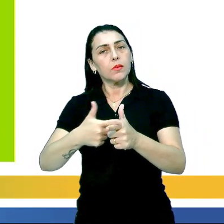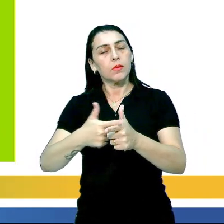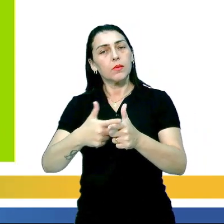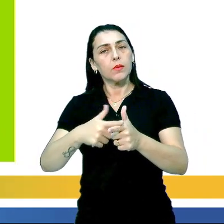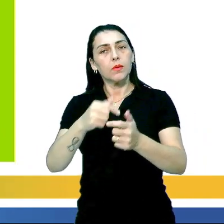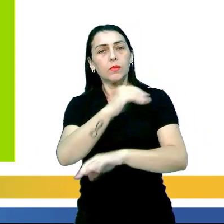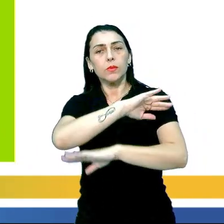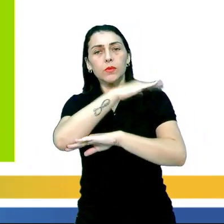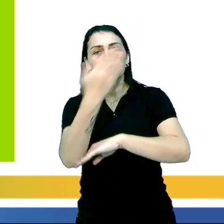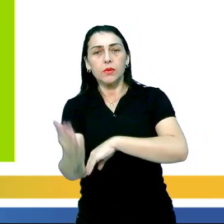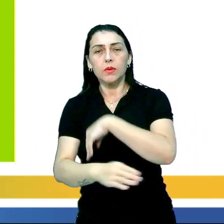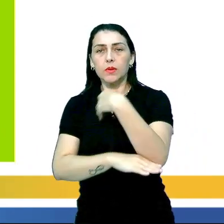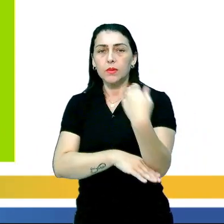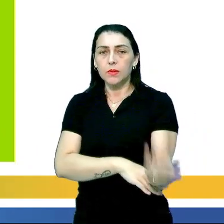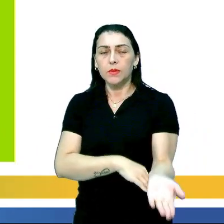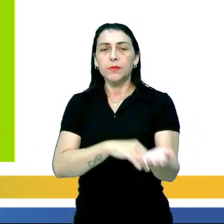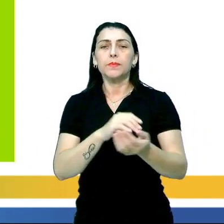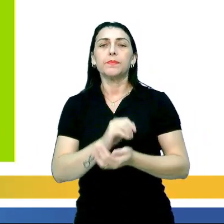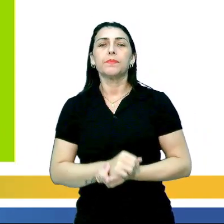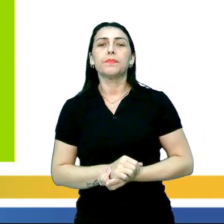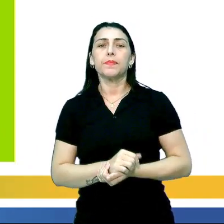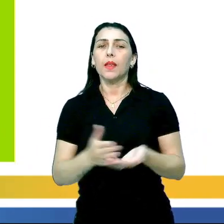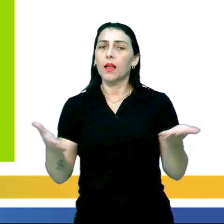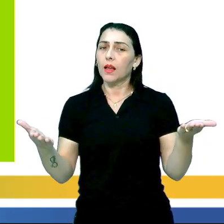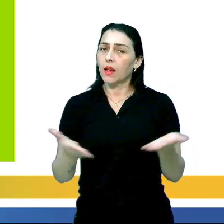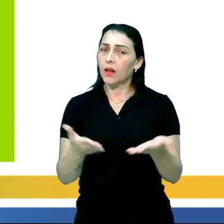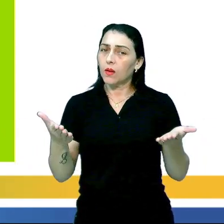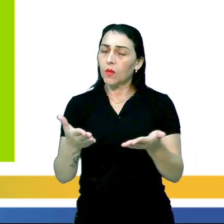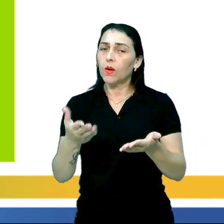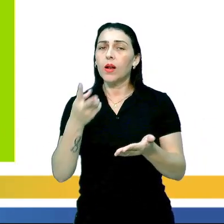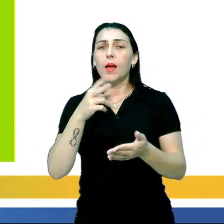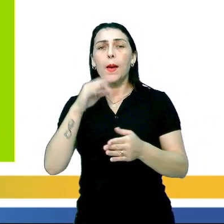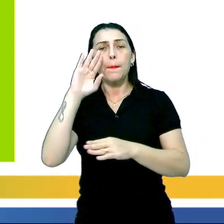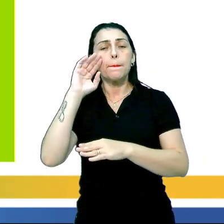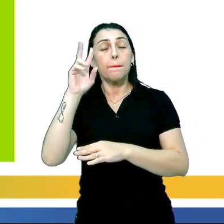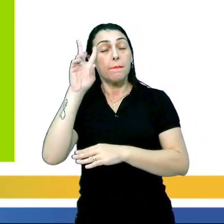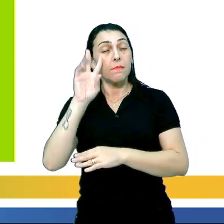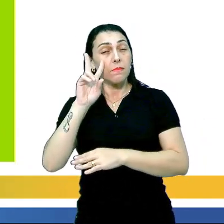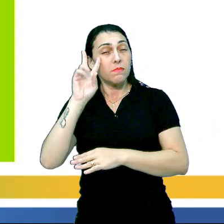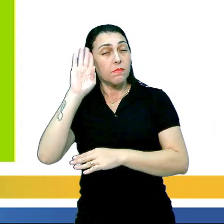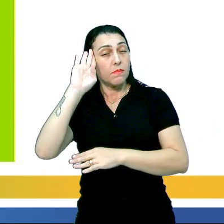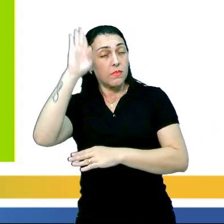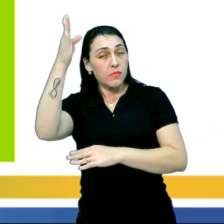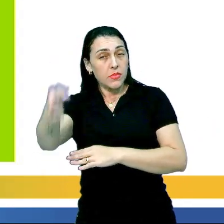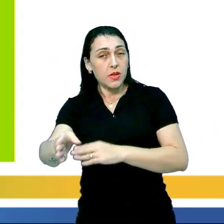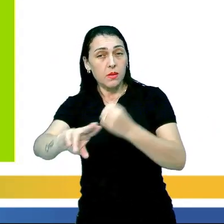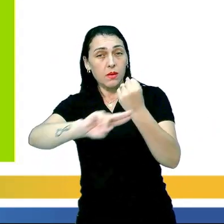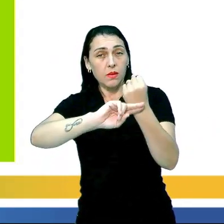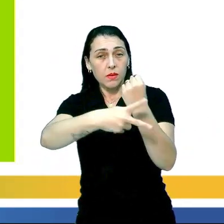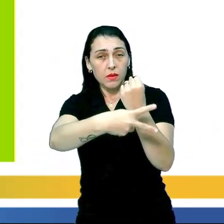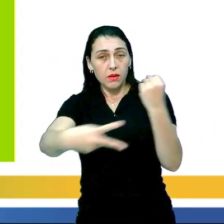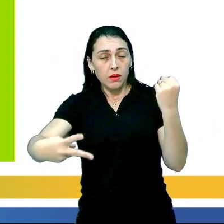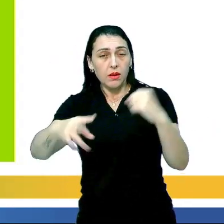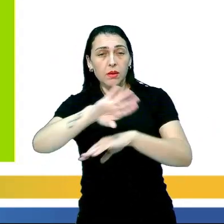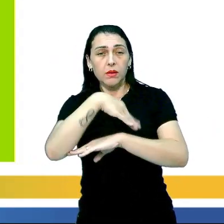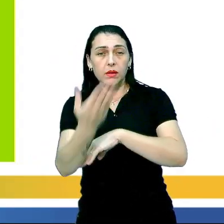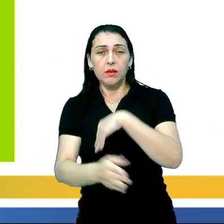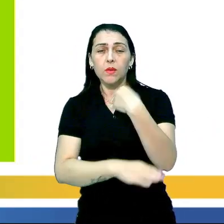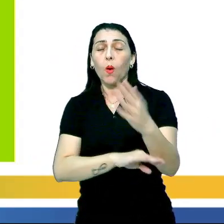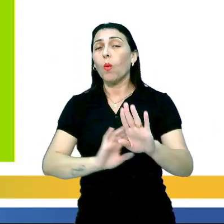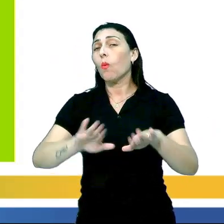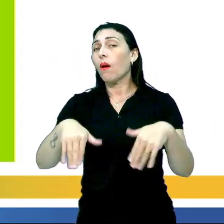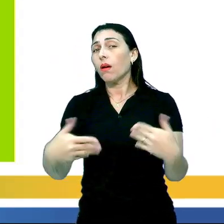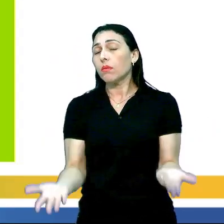do desmatamento. Agora a gente vai ver as principais consequências do desmatamento.